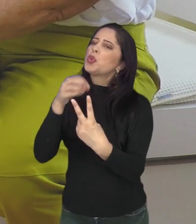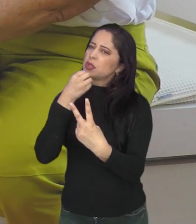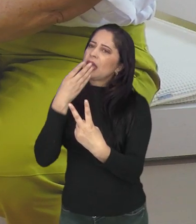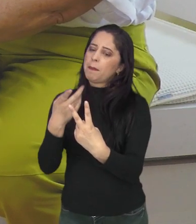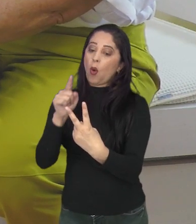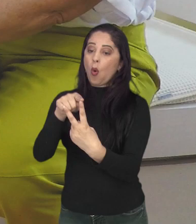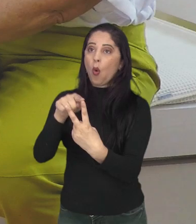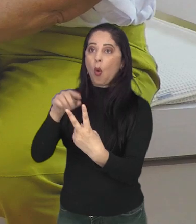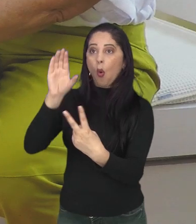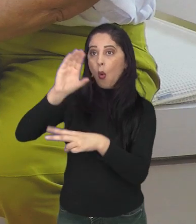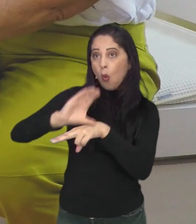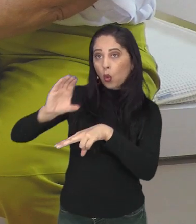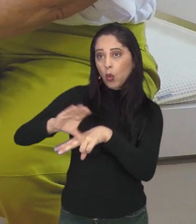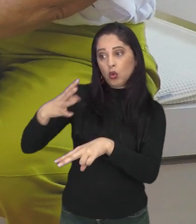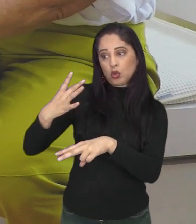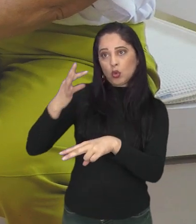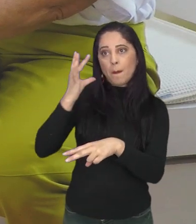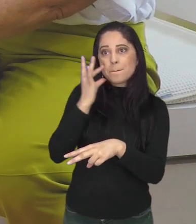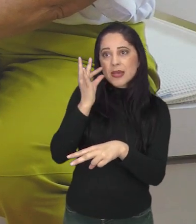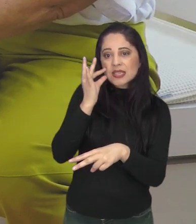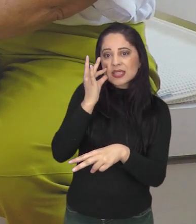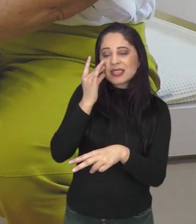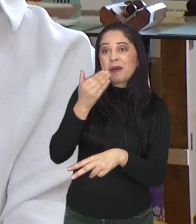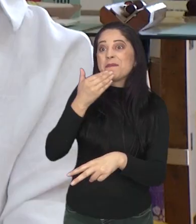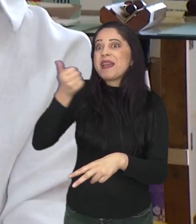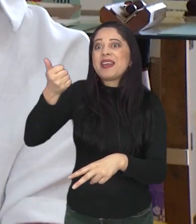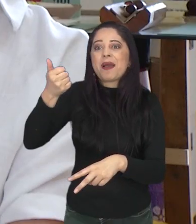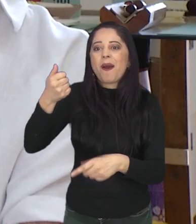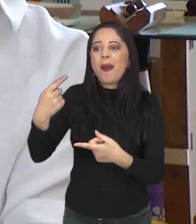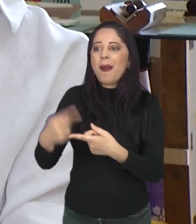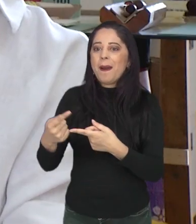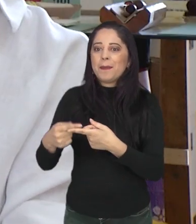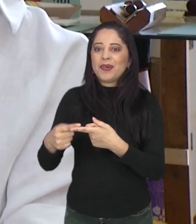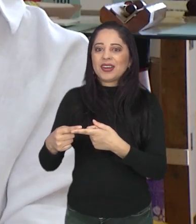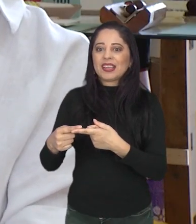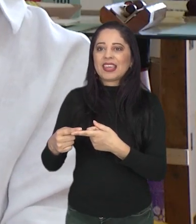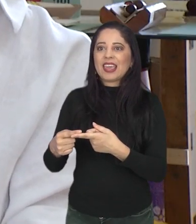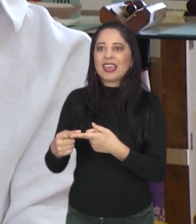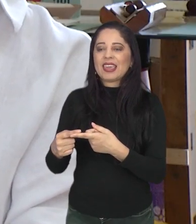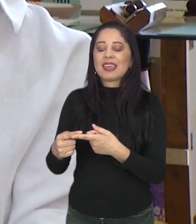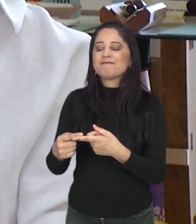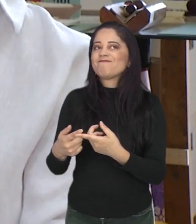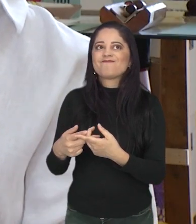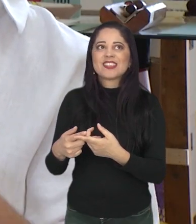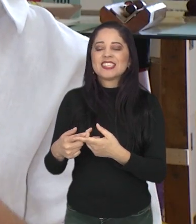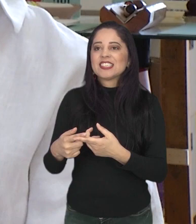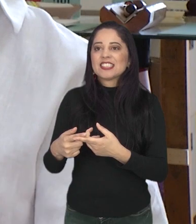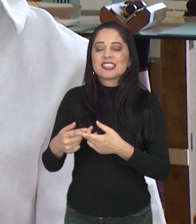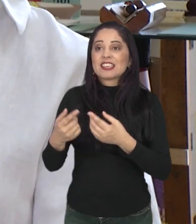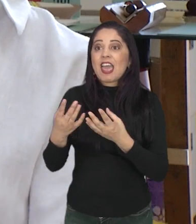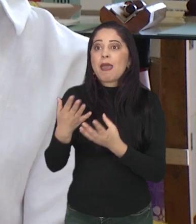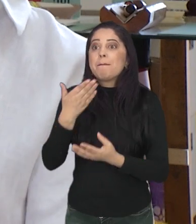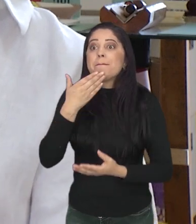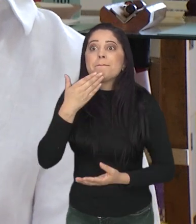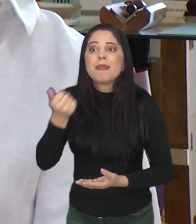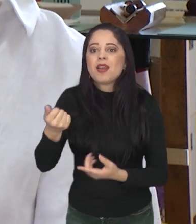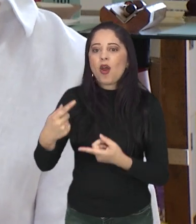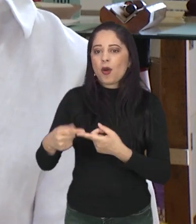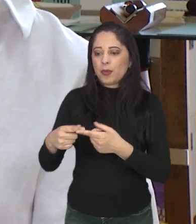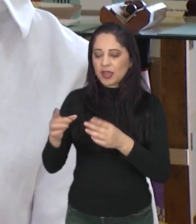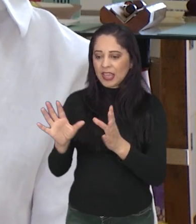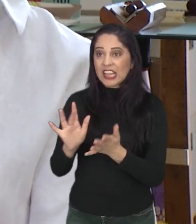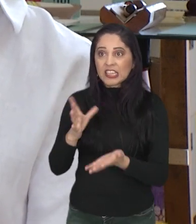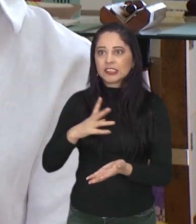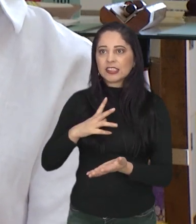duas coisas fazem sentido o presencial Eu acho que o fazer artesanal ele merece essa esse